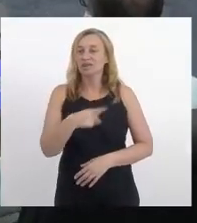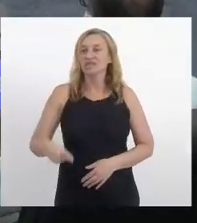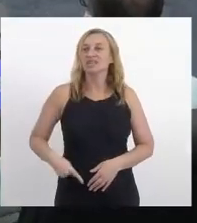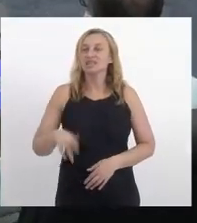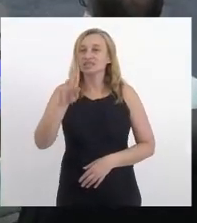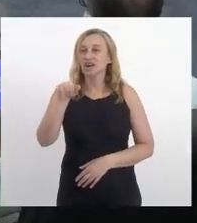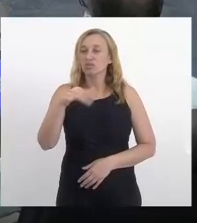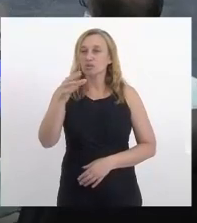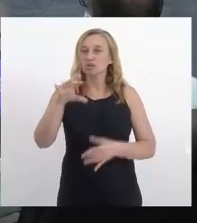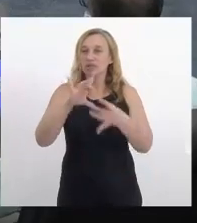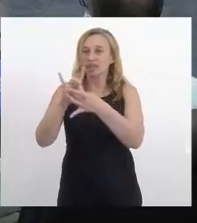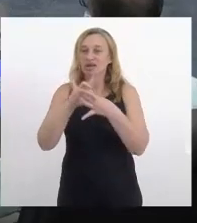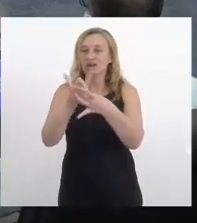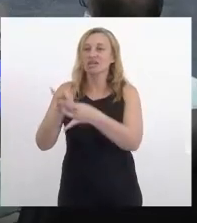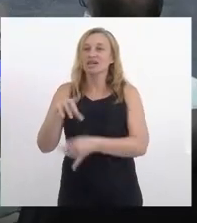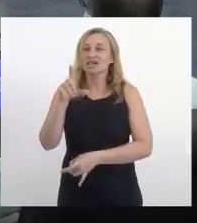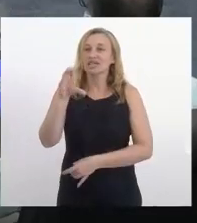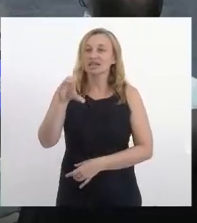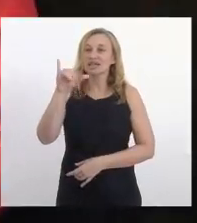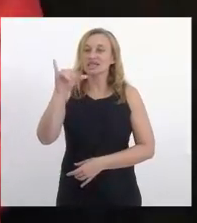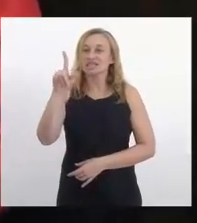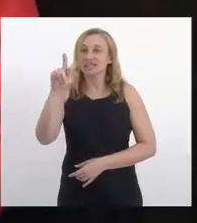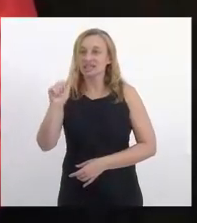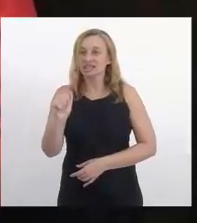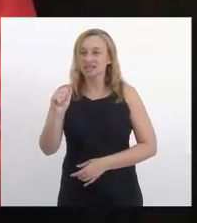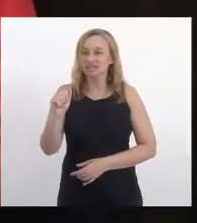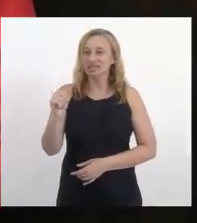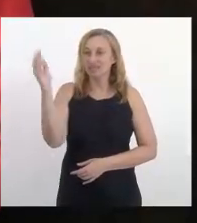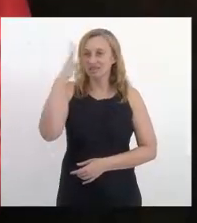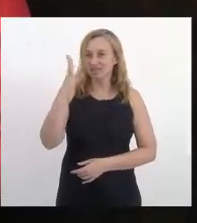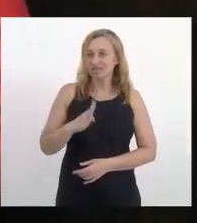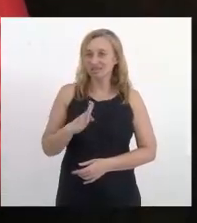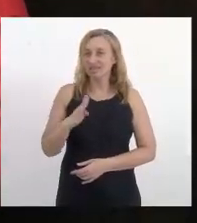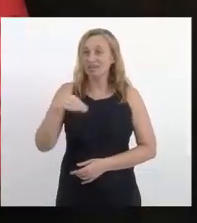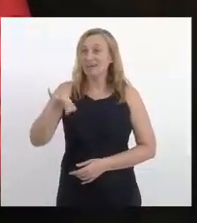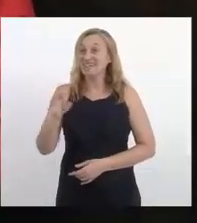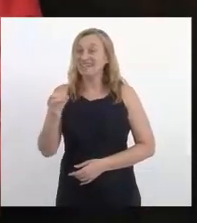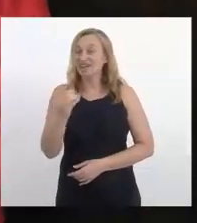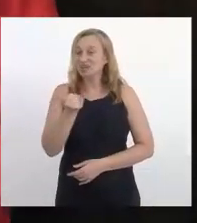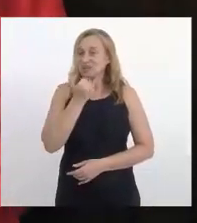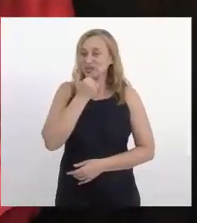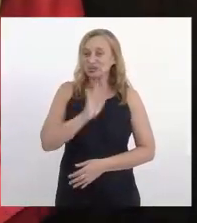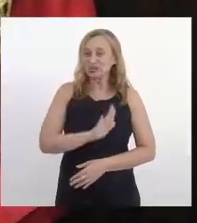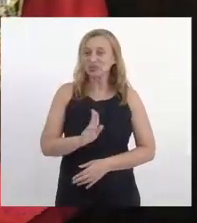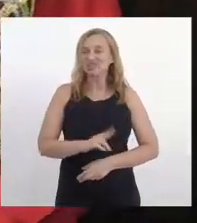União Cigana do Brasil. Marcelo Vassit.